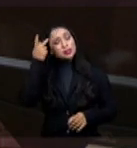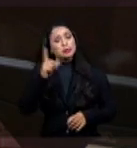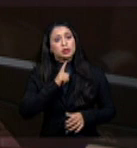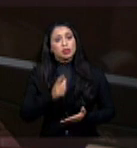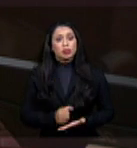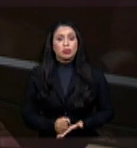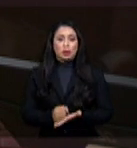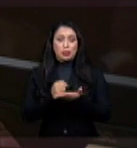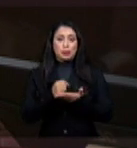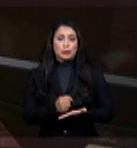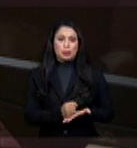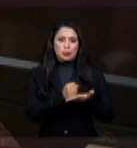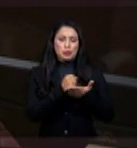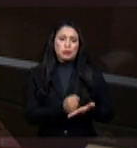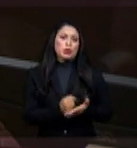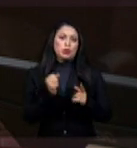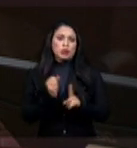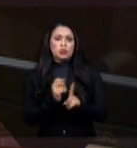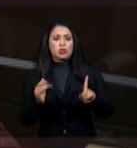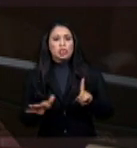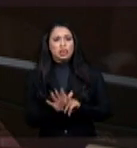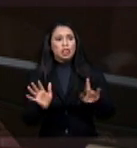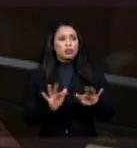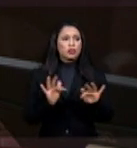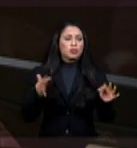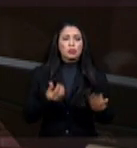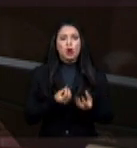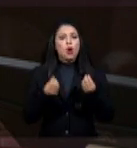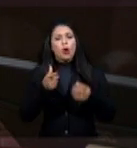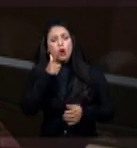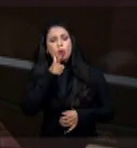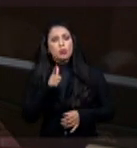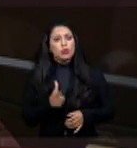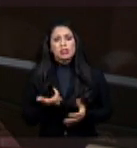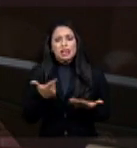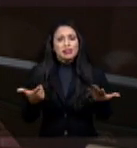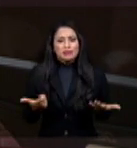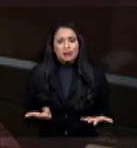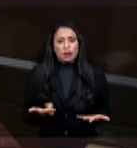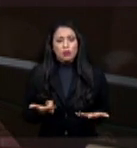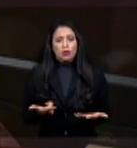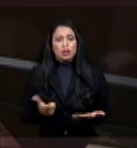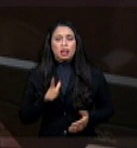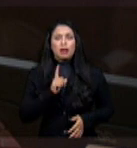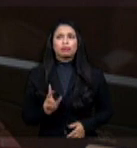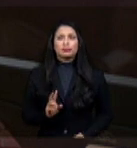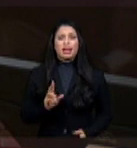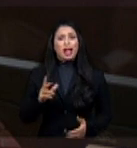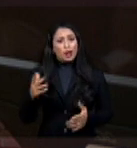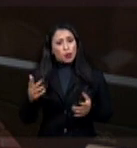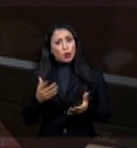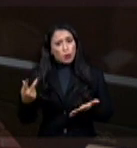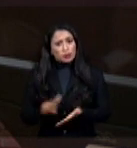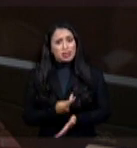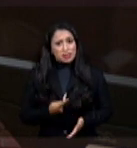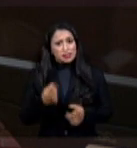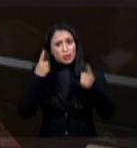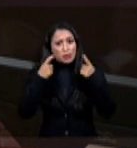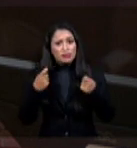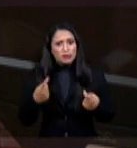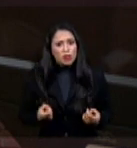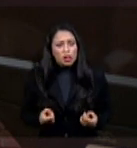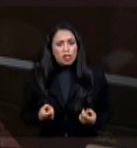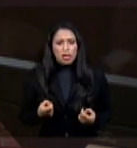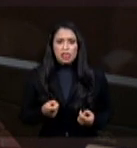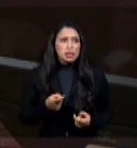apoio da família, algum apoio da sociedade, como elas conseguem não se definir por aquilo. Claro que aconteceu uma violência absurda, aquilo não tem como